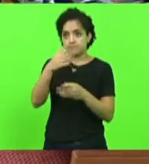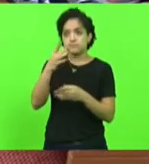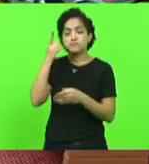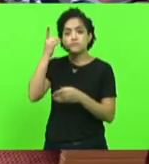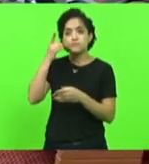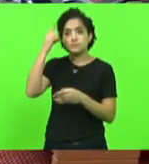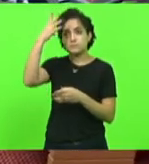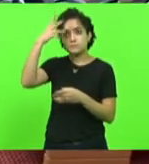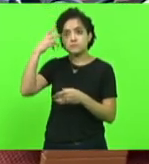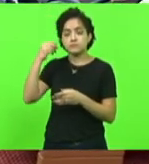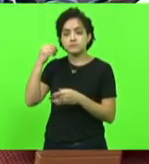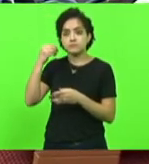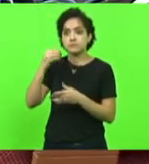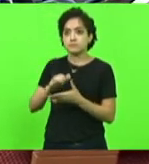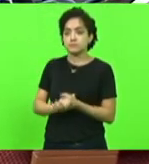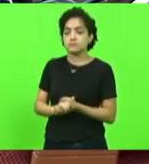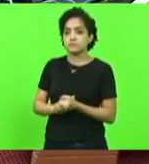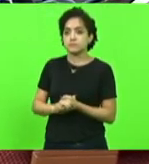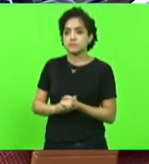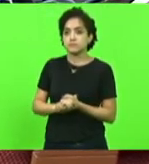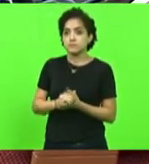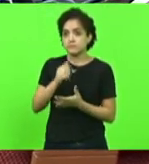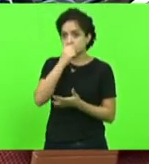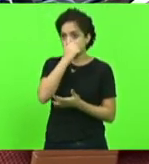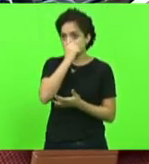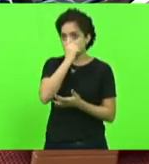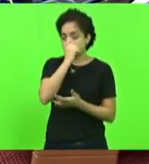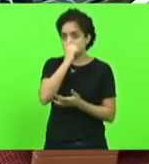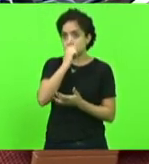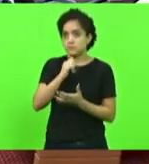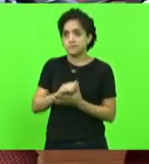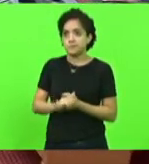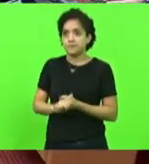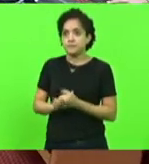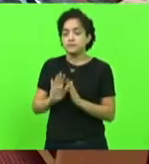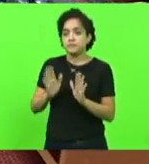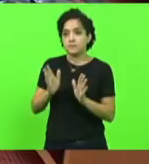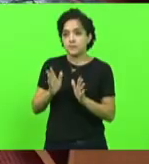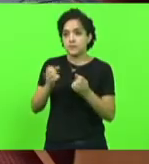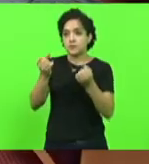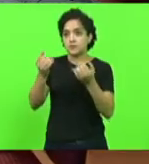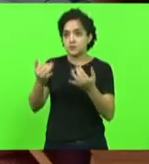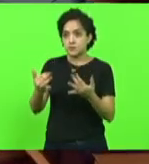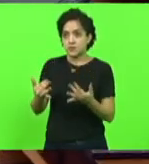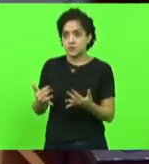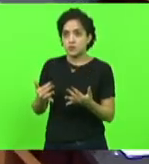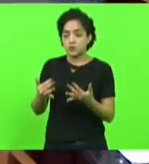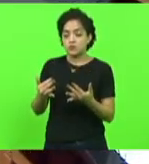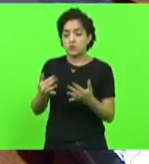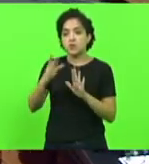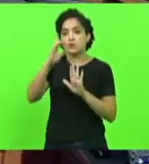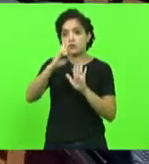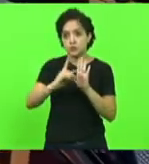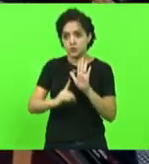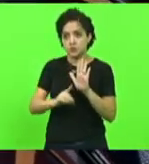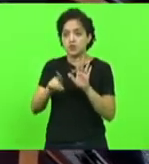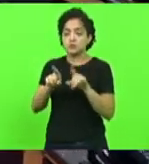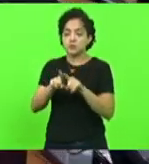Carminati. É bem, o deputado Kennedy já fez menção no mérito da questão, acho que eu tenho o mesmo direito de fazê-lo.